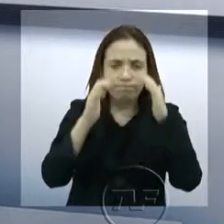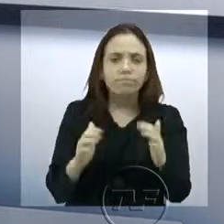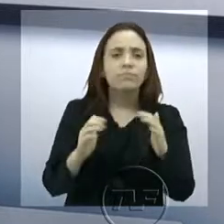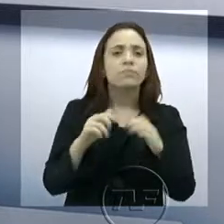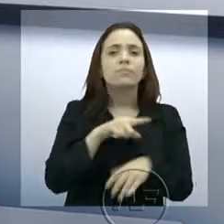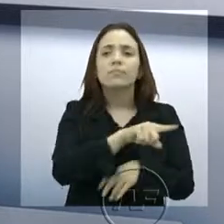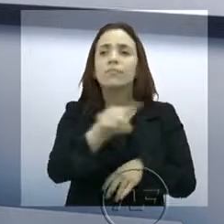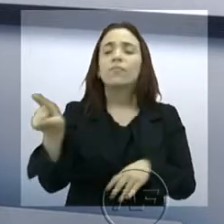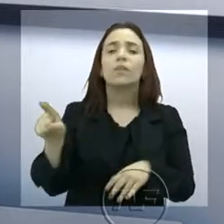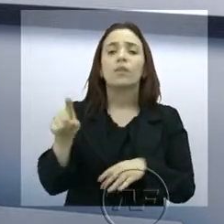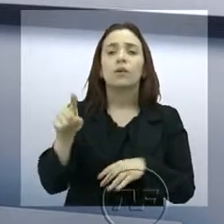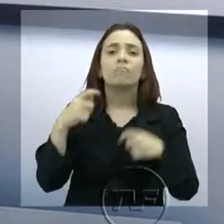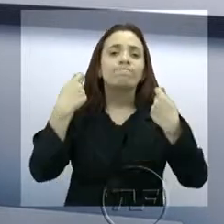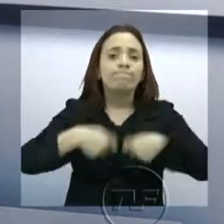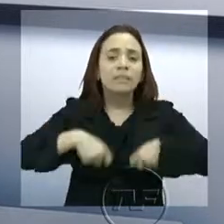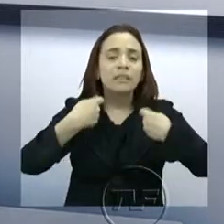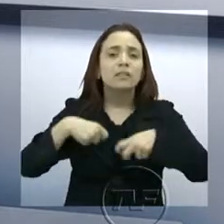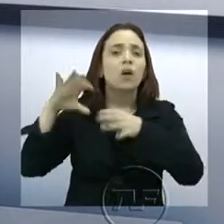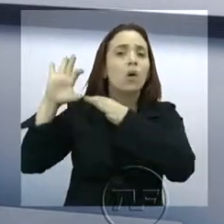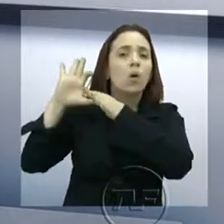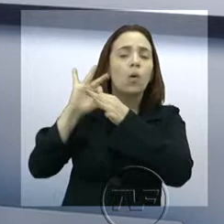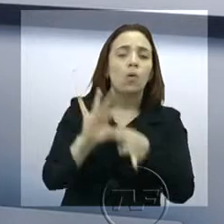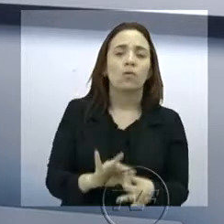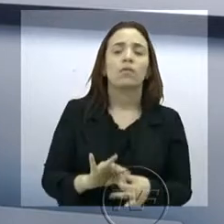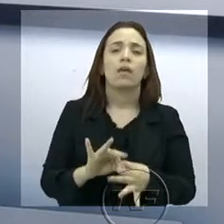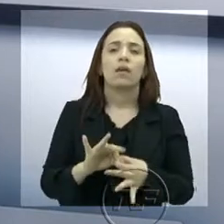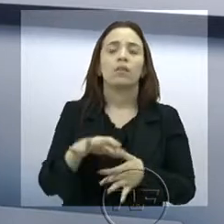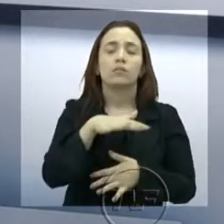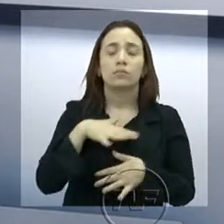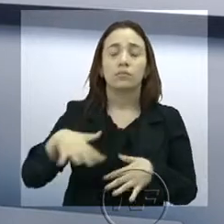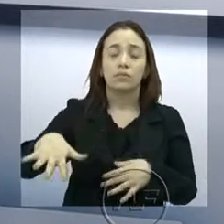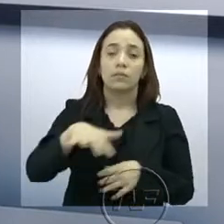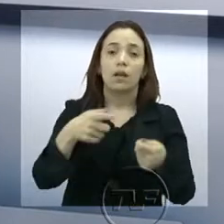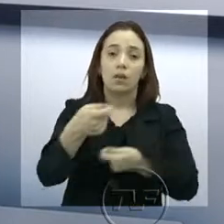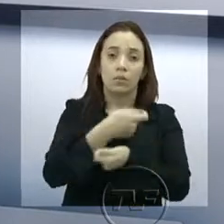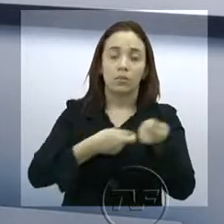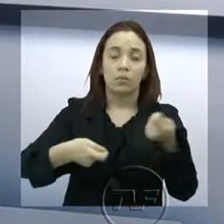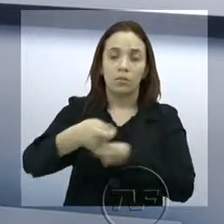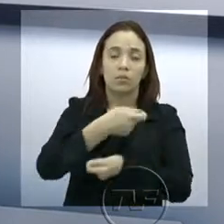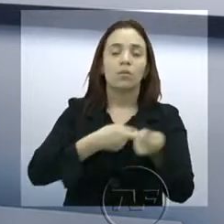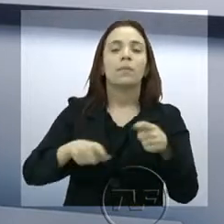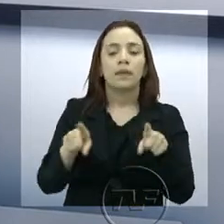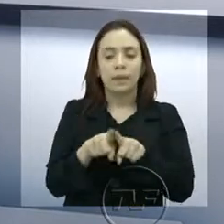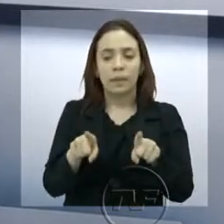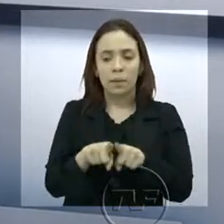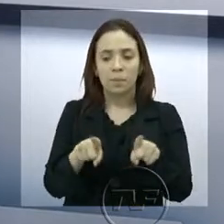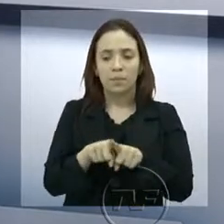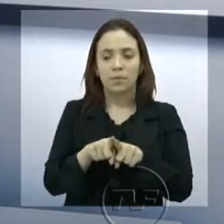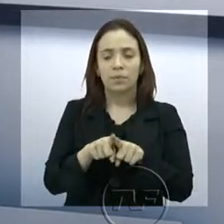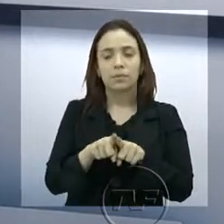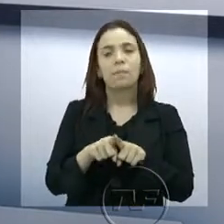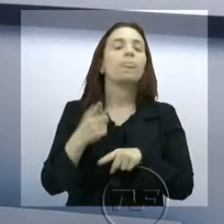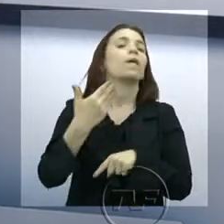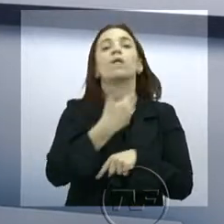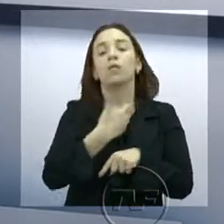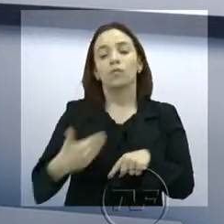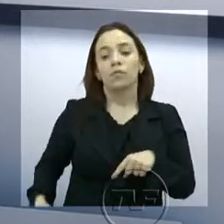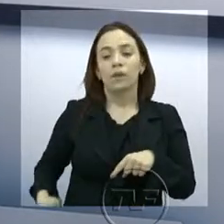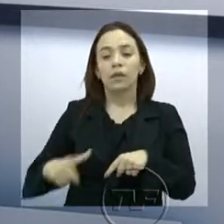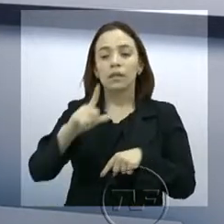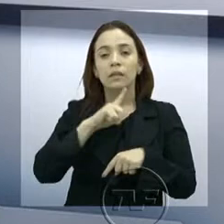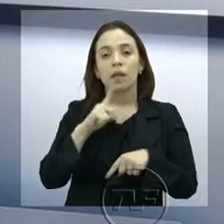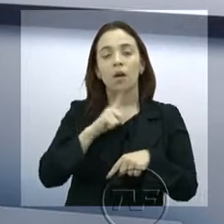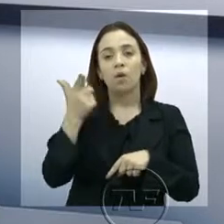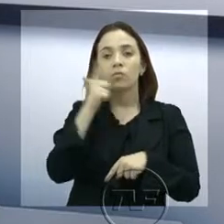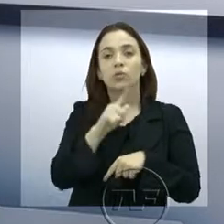necessidade de contexto do mercado e também da necessidade de que o governo possa ter dinheiro em caixa